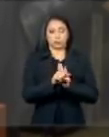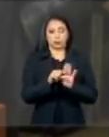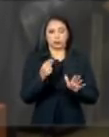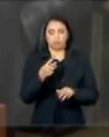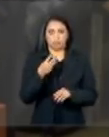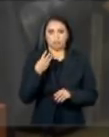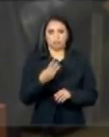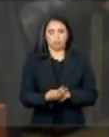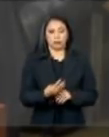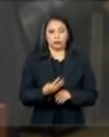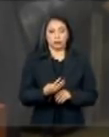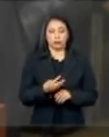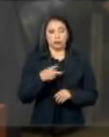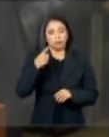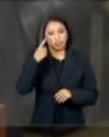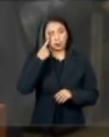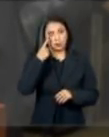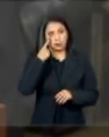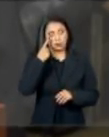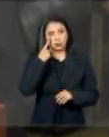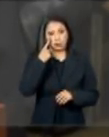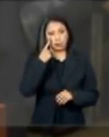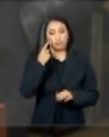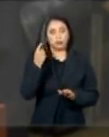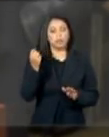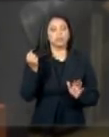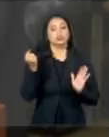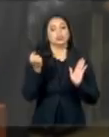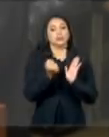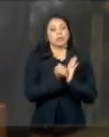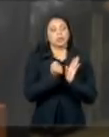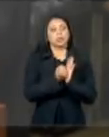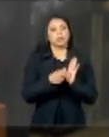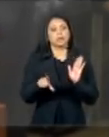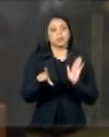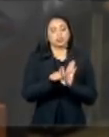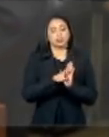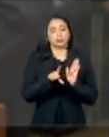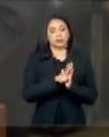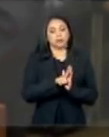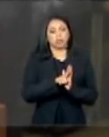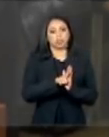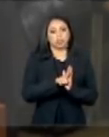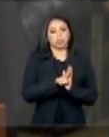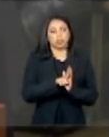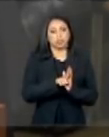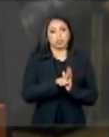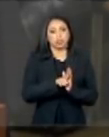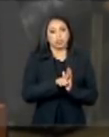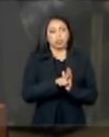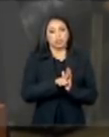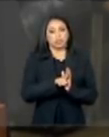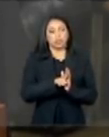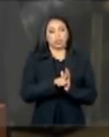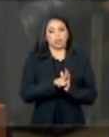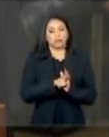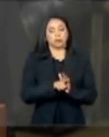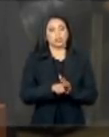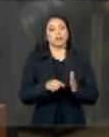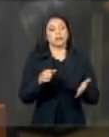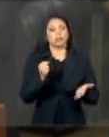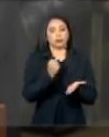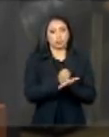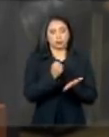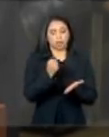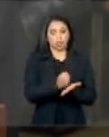decadencial para administração rever ou anular etapa que com 60 de aposentadoria de pessoal a qualquer título